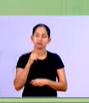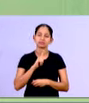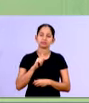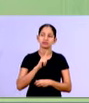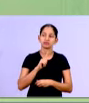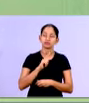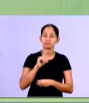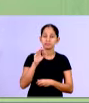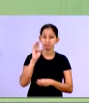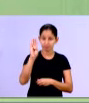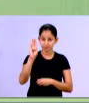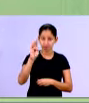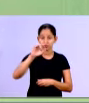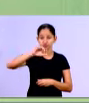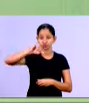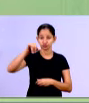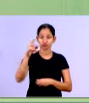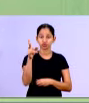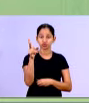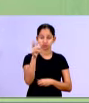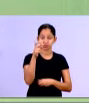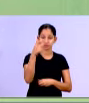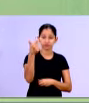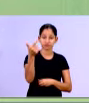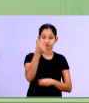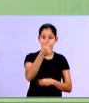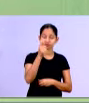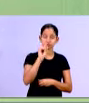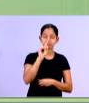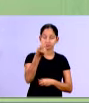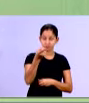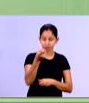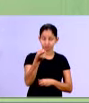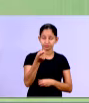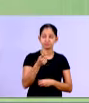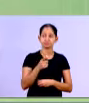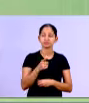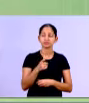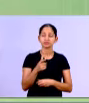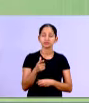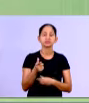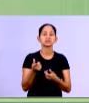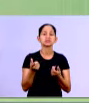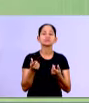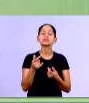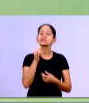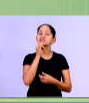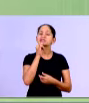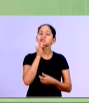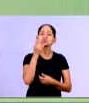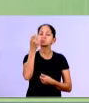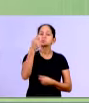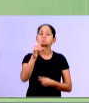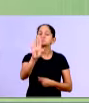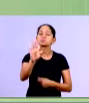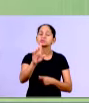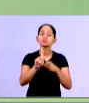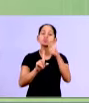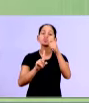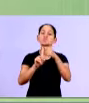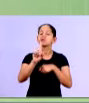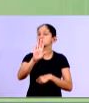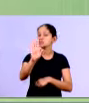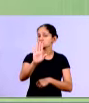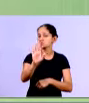B, juros vai ser igual 22 mil. Não precisa da fórmula, porque você já sabe quanto que é um mês, basta multiplicar por